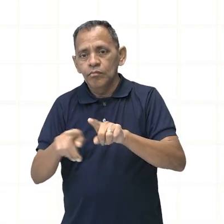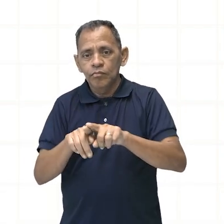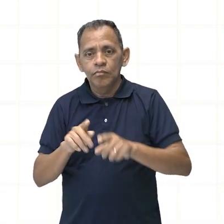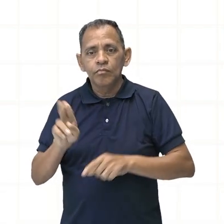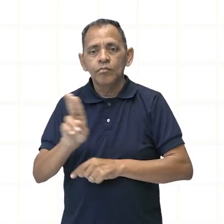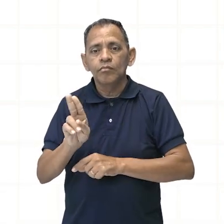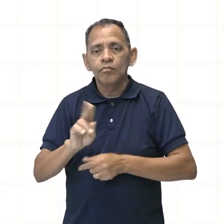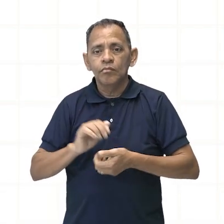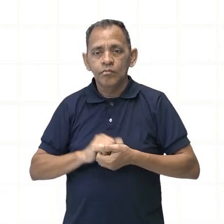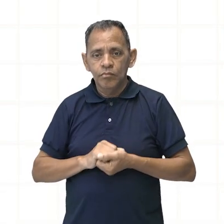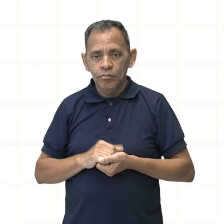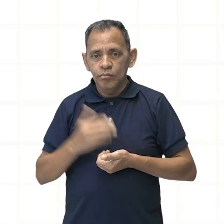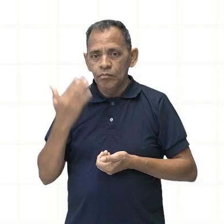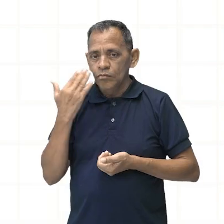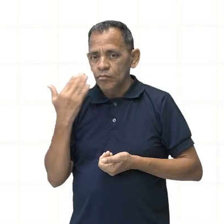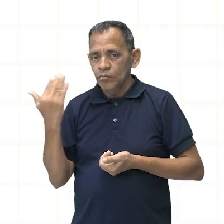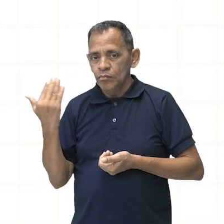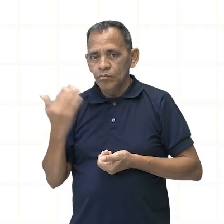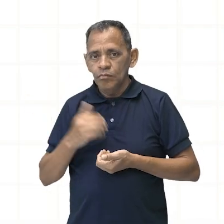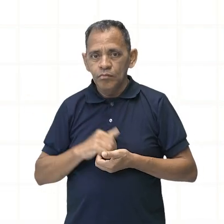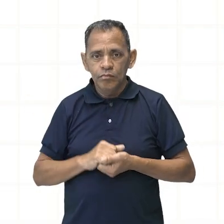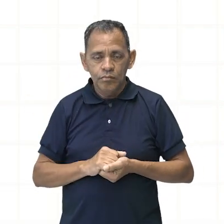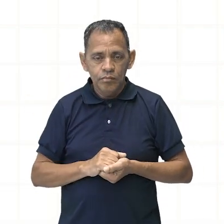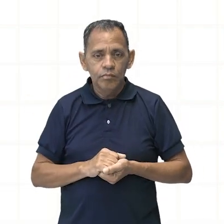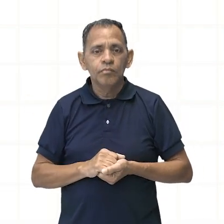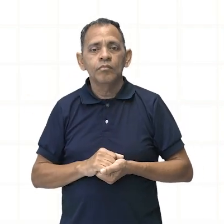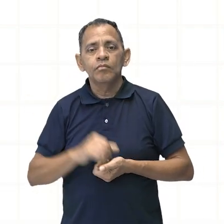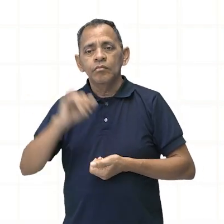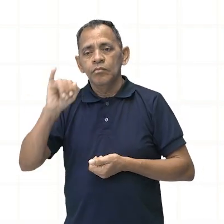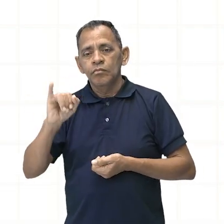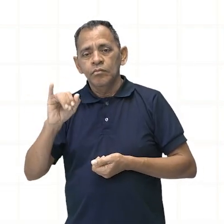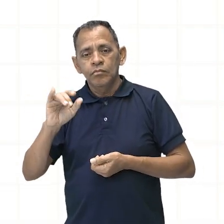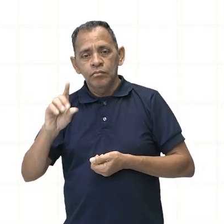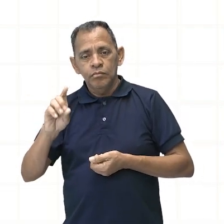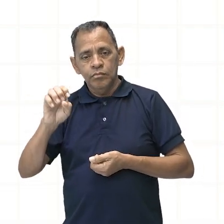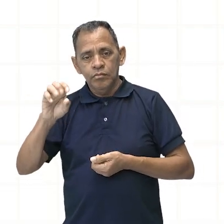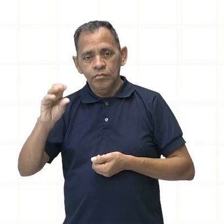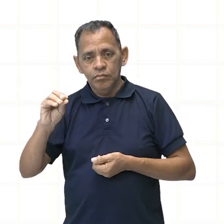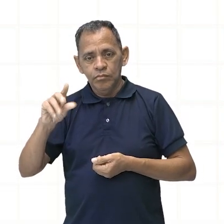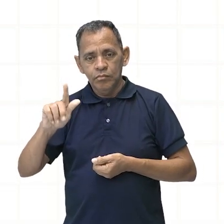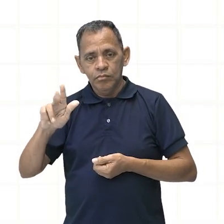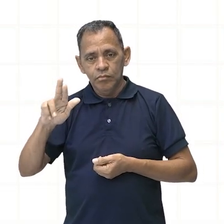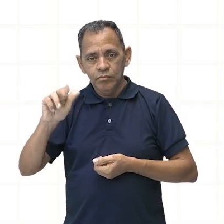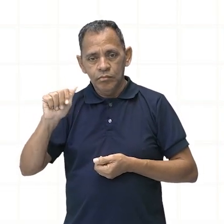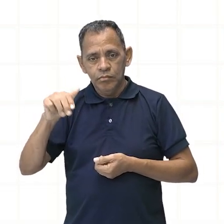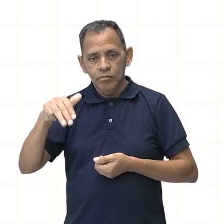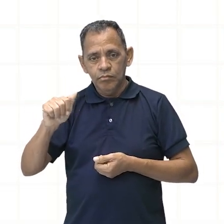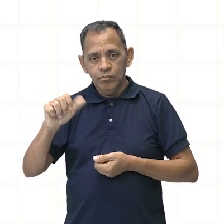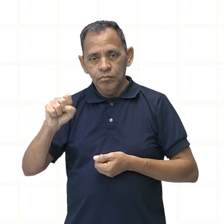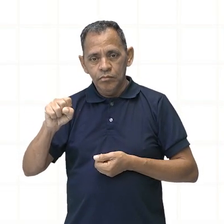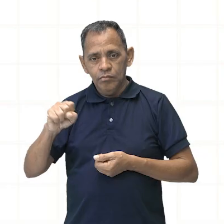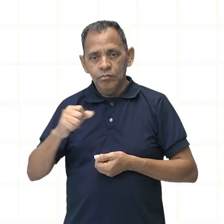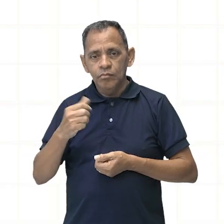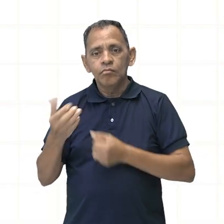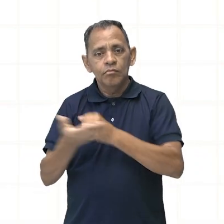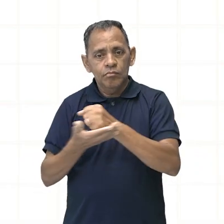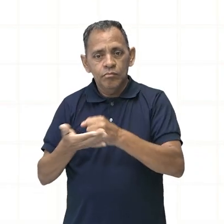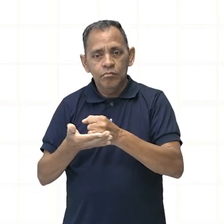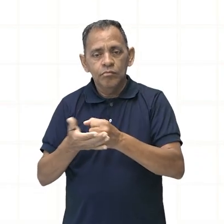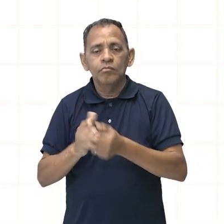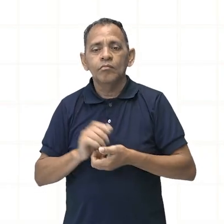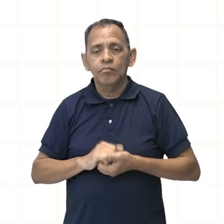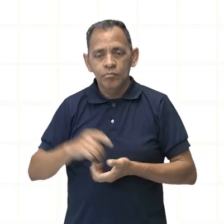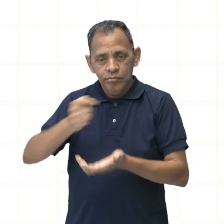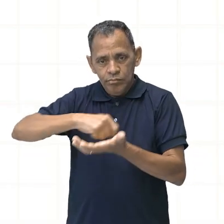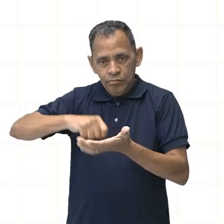chamados ideogramas. O que são esses ideogramas, professor? Bem, são aqui, eu vou falar, espécie